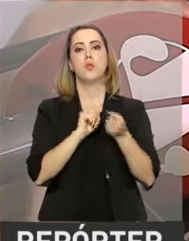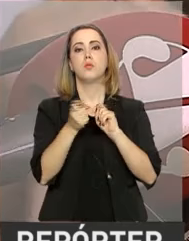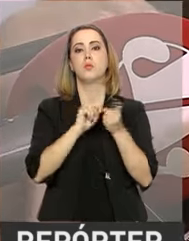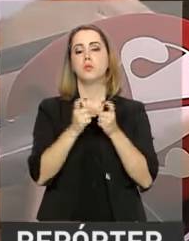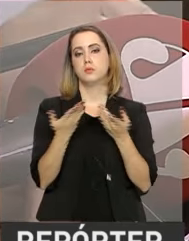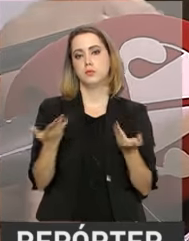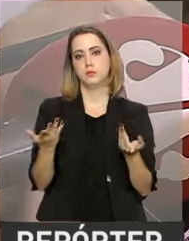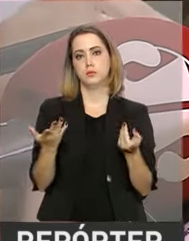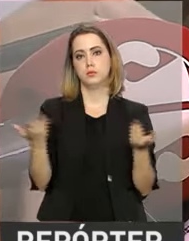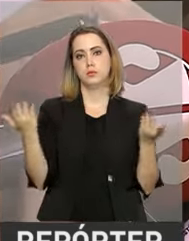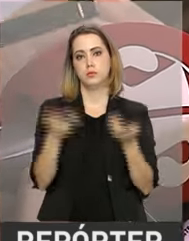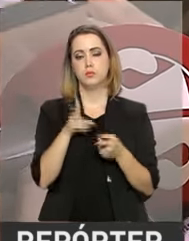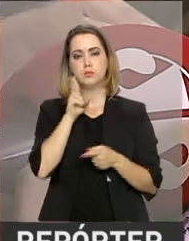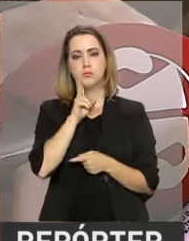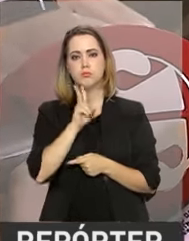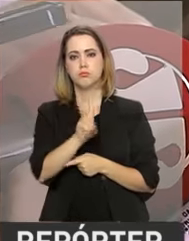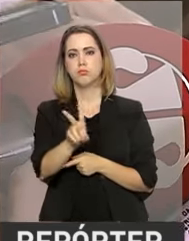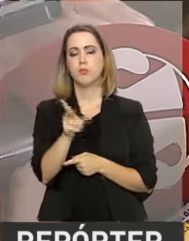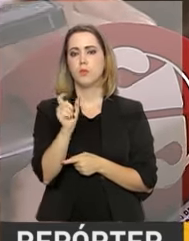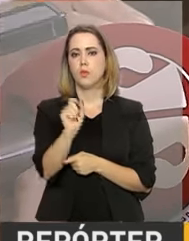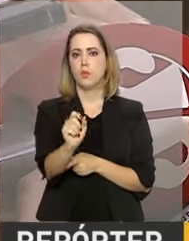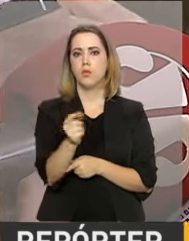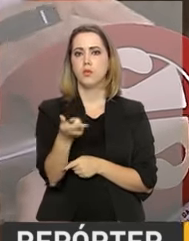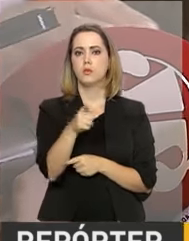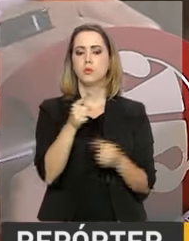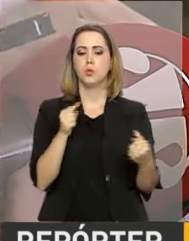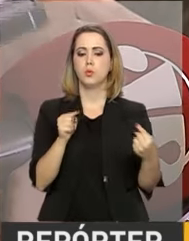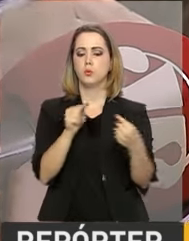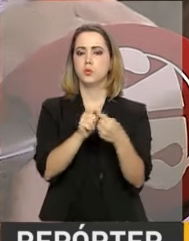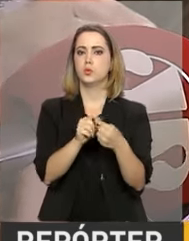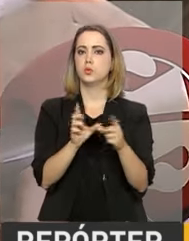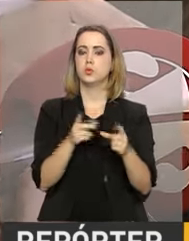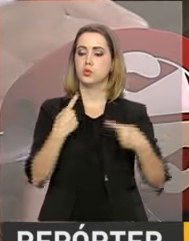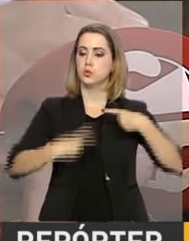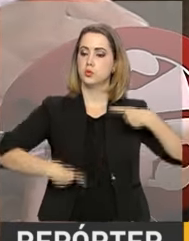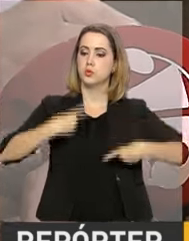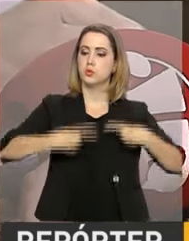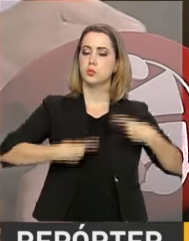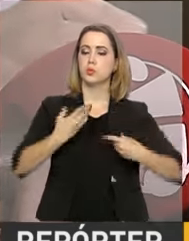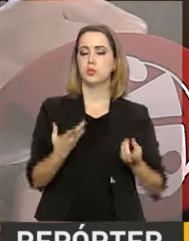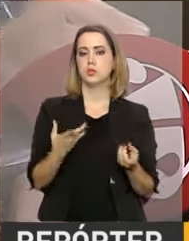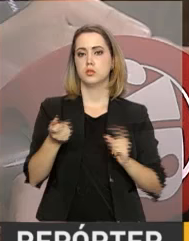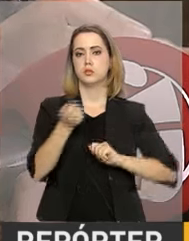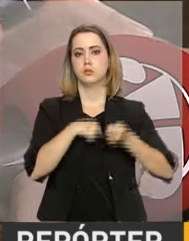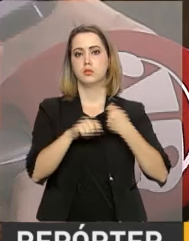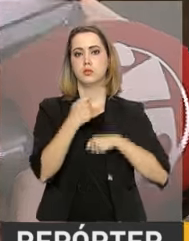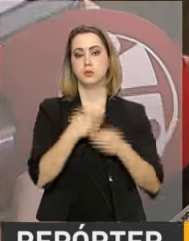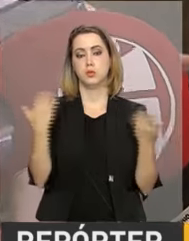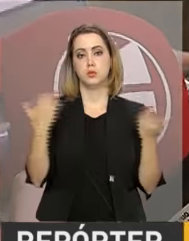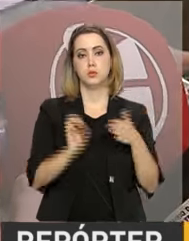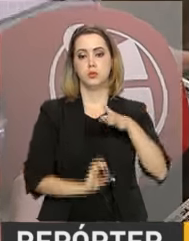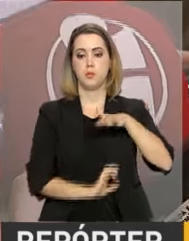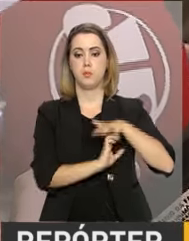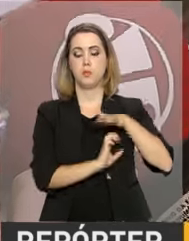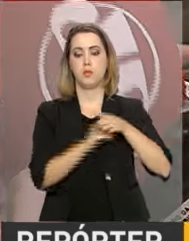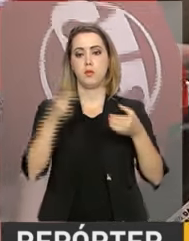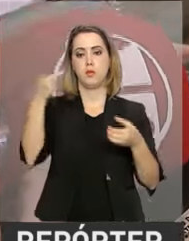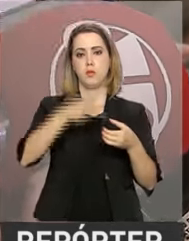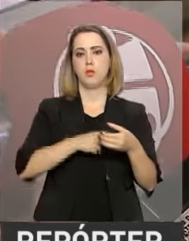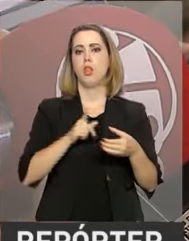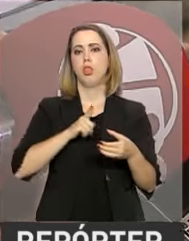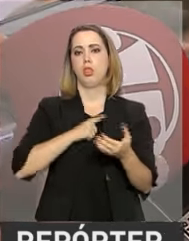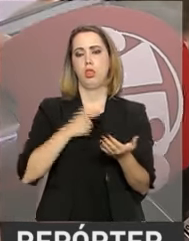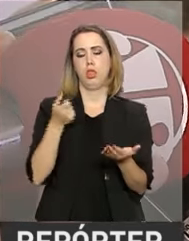tendo em vista alguns objetivos outros de política econômica O importante agora é que a Petrobras fixa os seus preços Não há